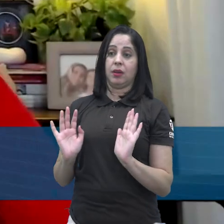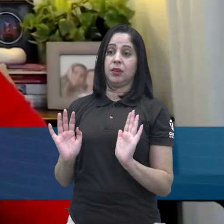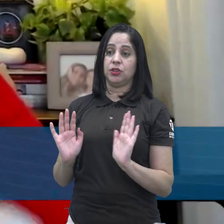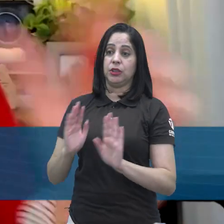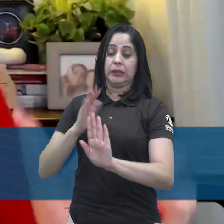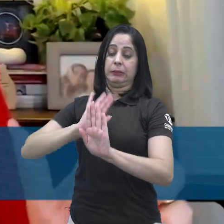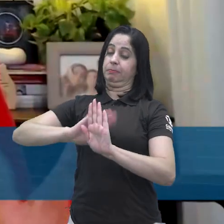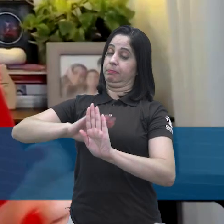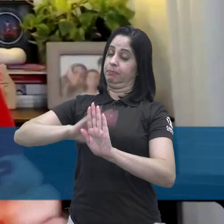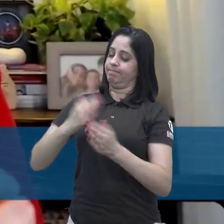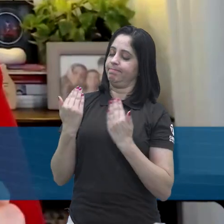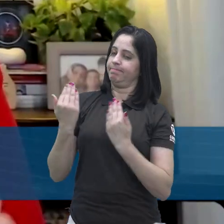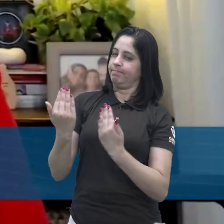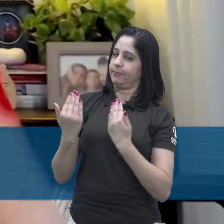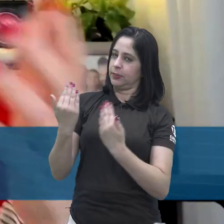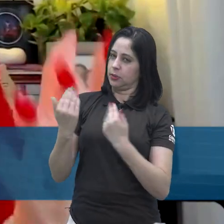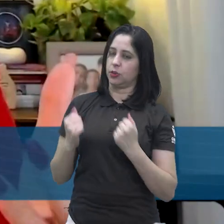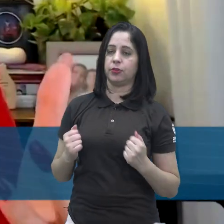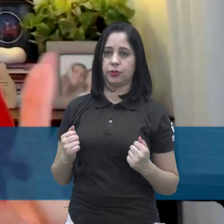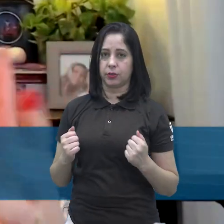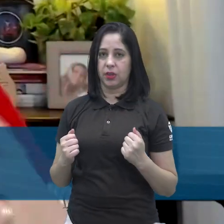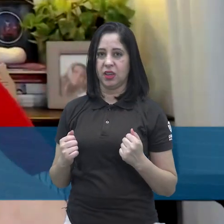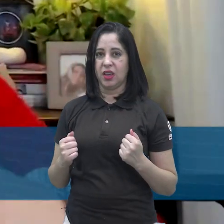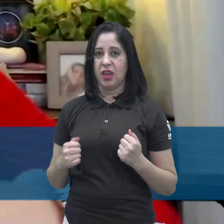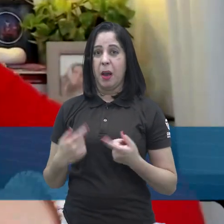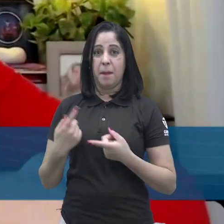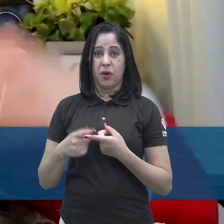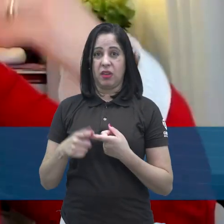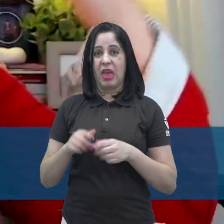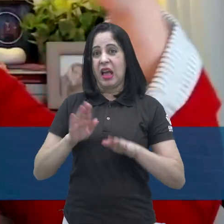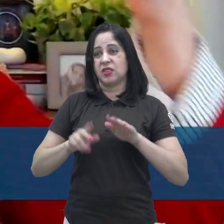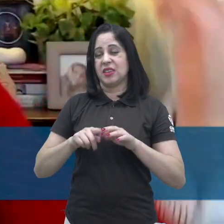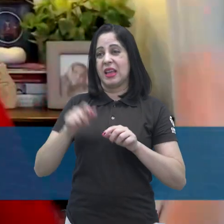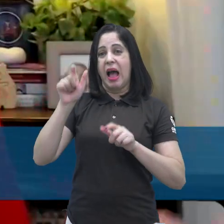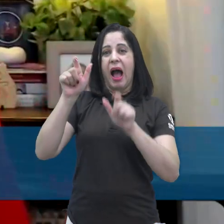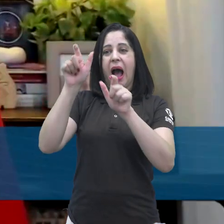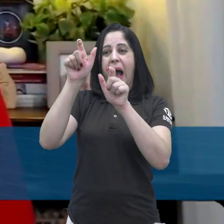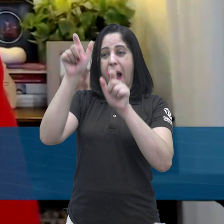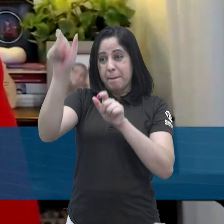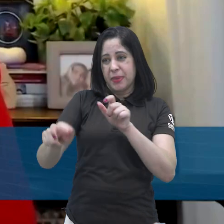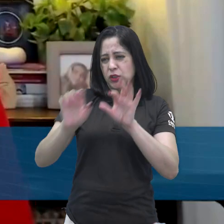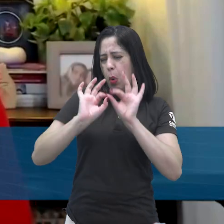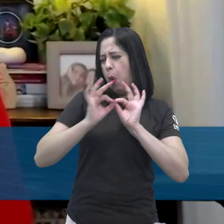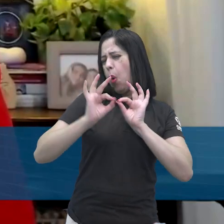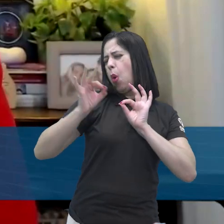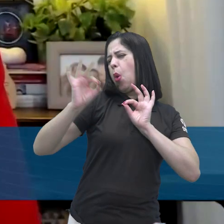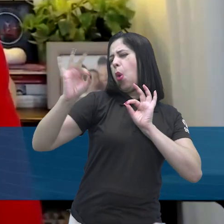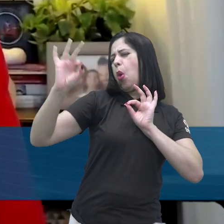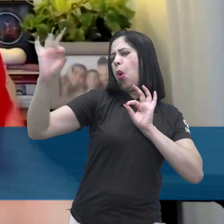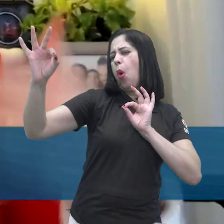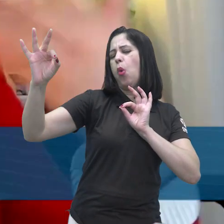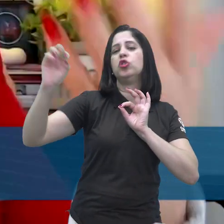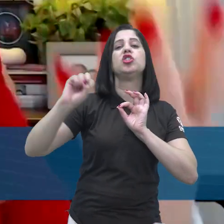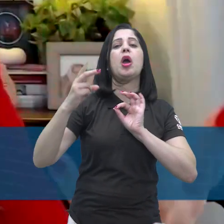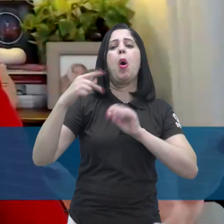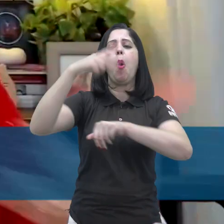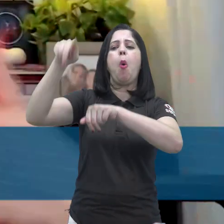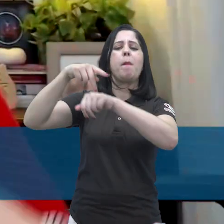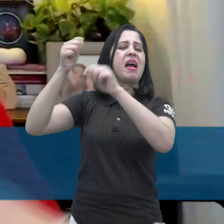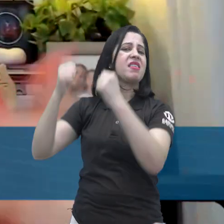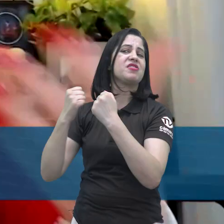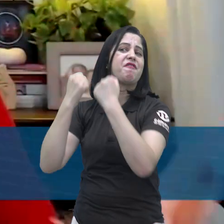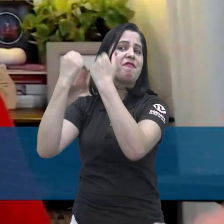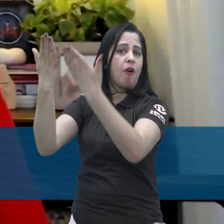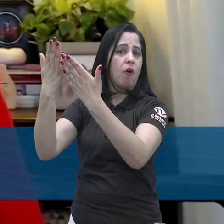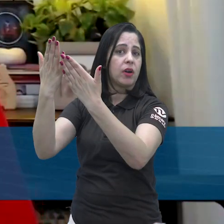lado, porque a pessoa que está, a possibilidade de comprar um curso seu, às vezes ela está lá no outro lado do país, às vezes até em outro país,